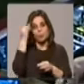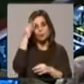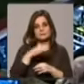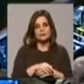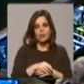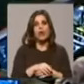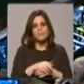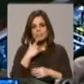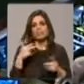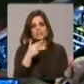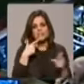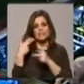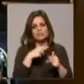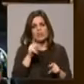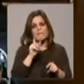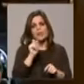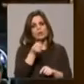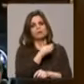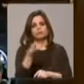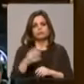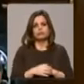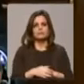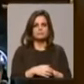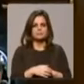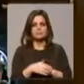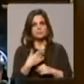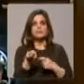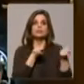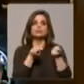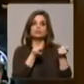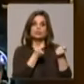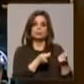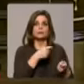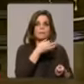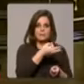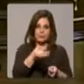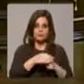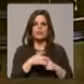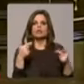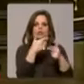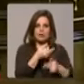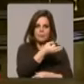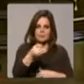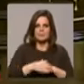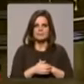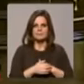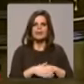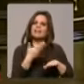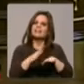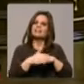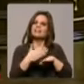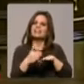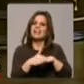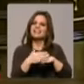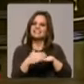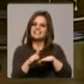minutos de críticas. Bárcenas era gerente del PP, luego tesorero del PP. Repartía los sobres para los altos